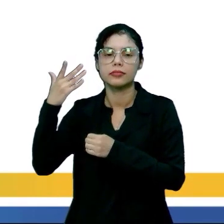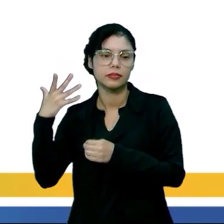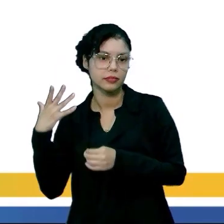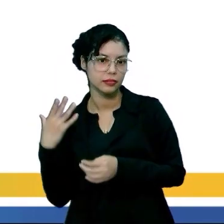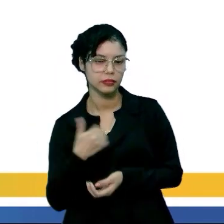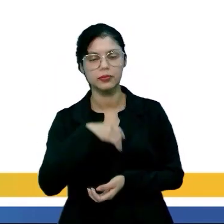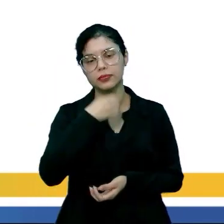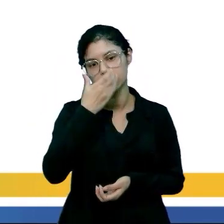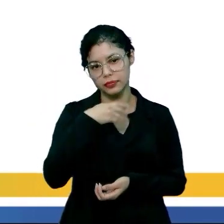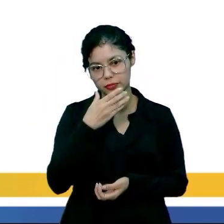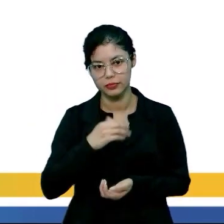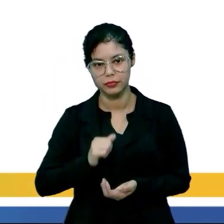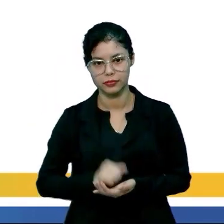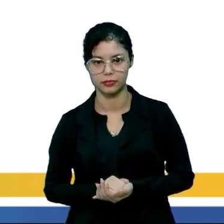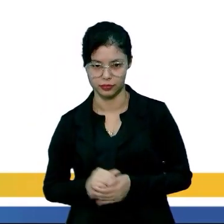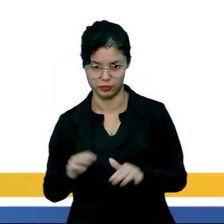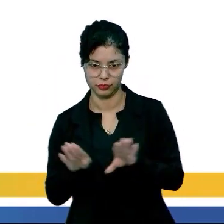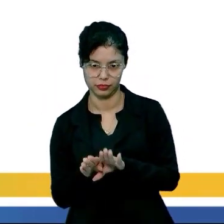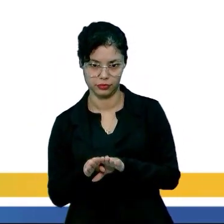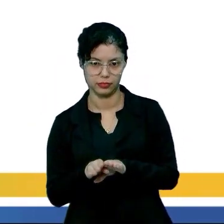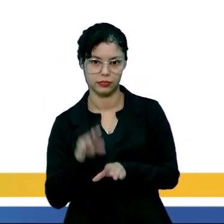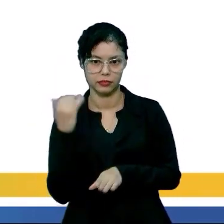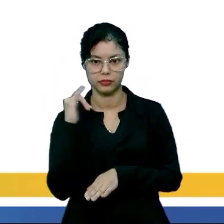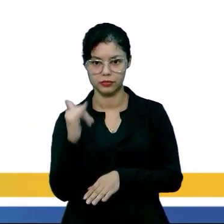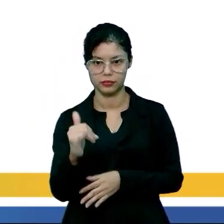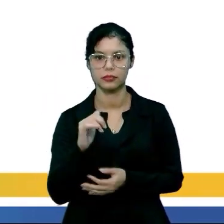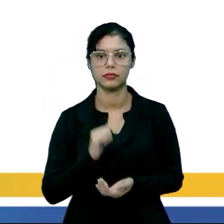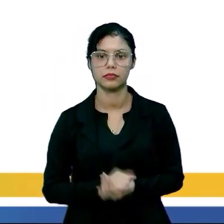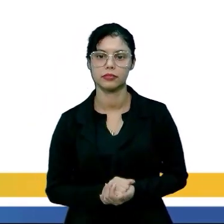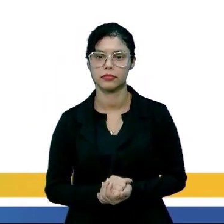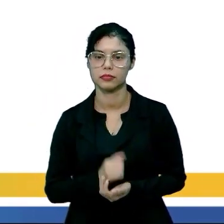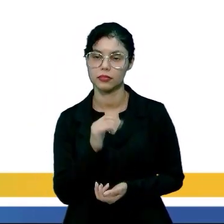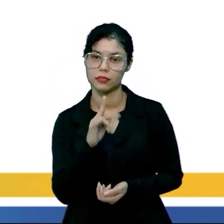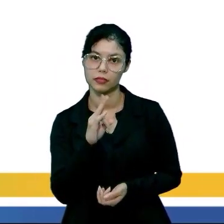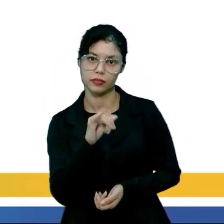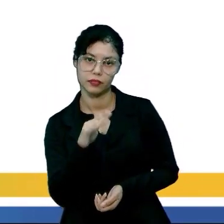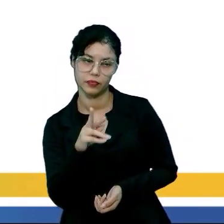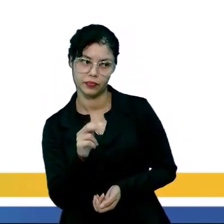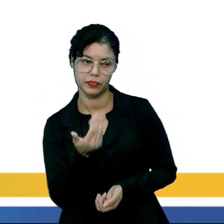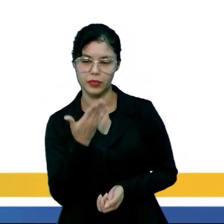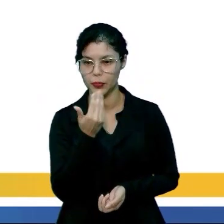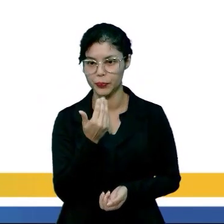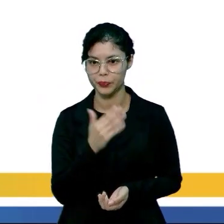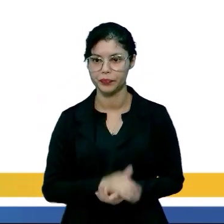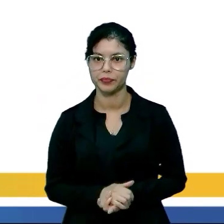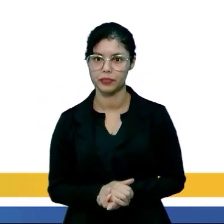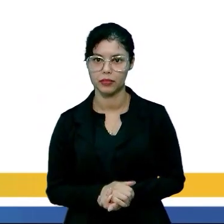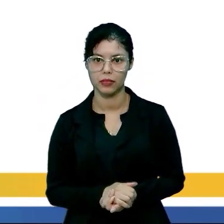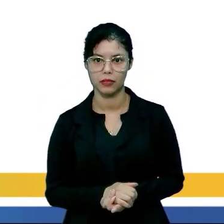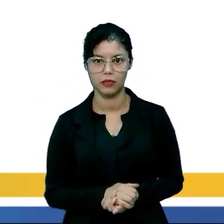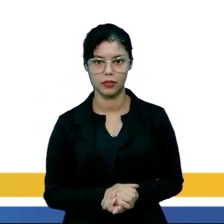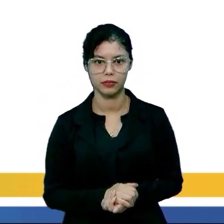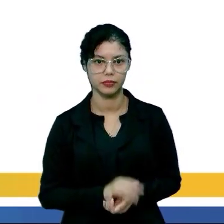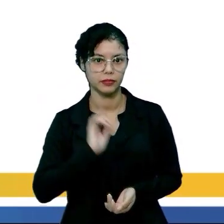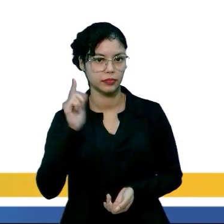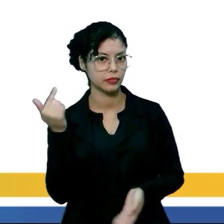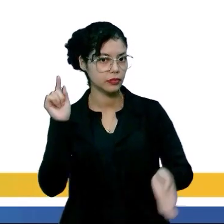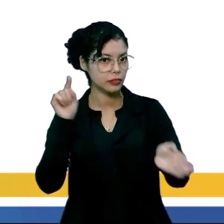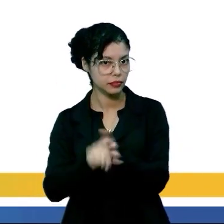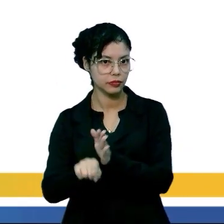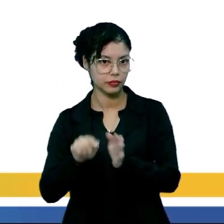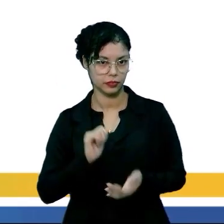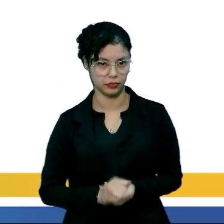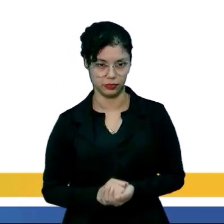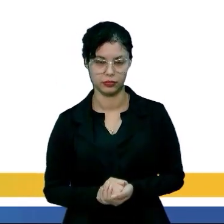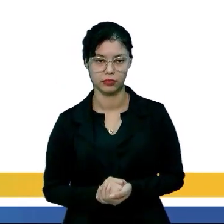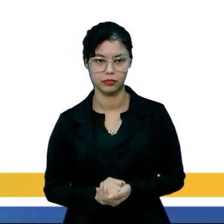mamíferos? Frutos com polpa suculenta, que vai fornecer energia aos seus dispersores, tá? Próxima questão.